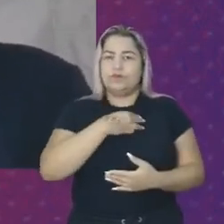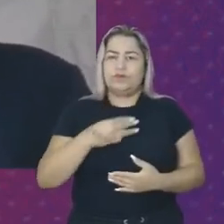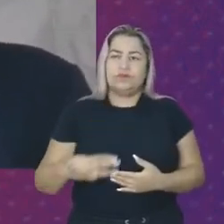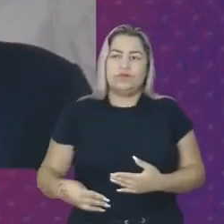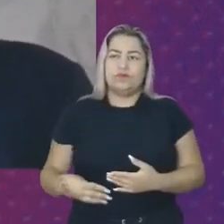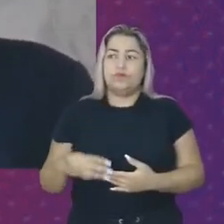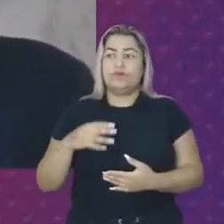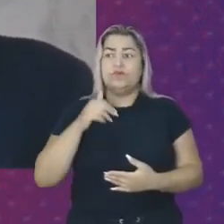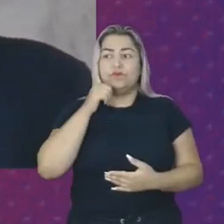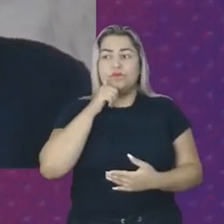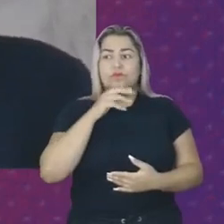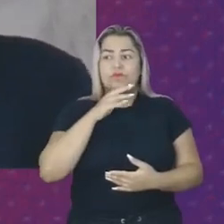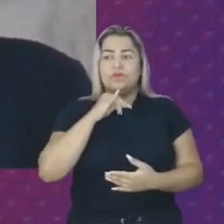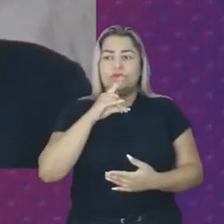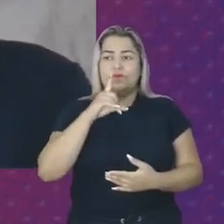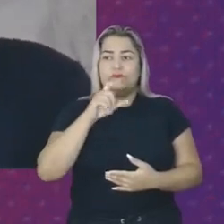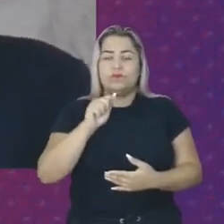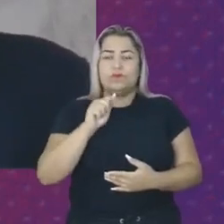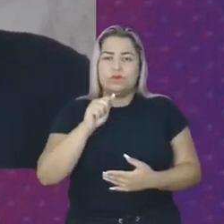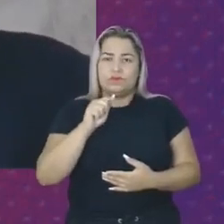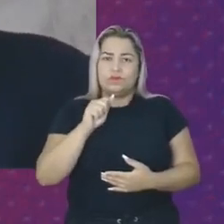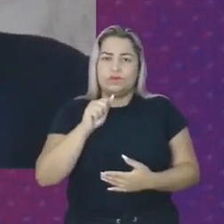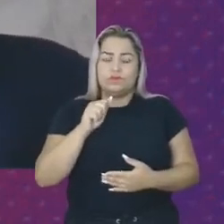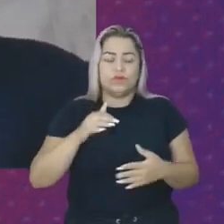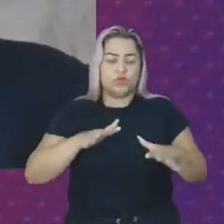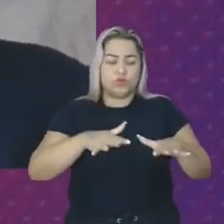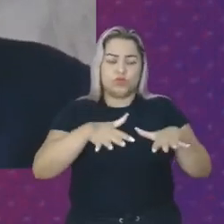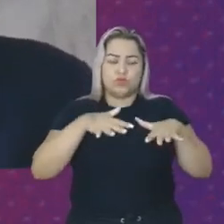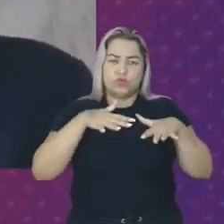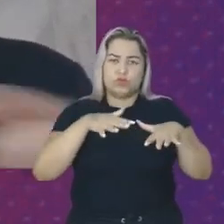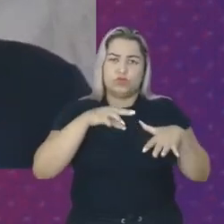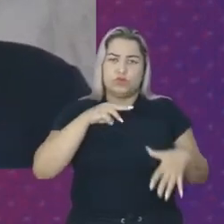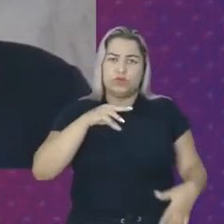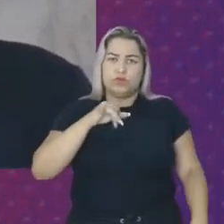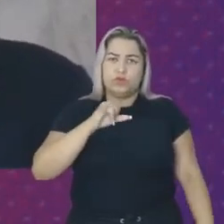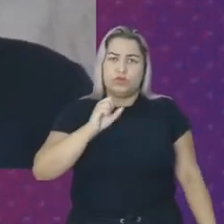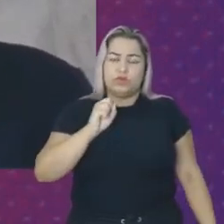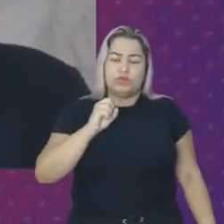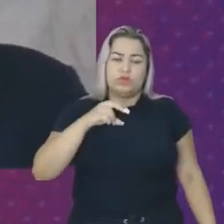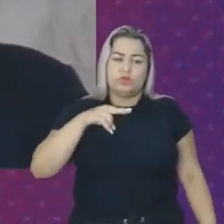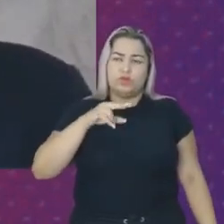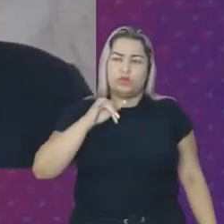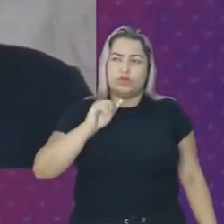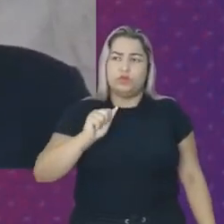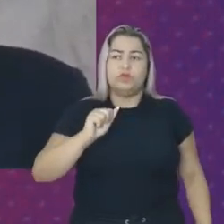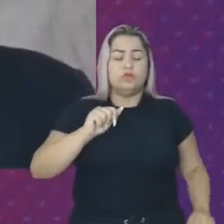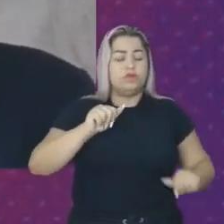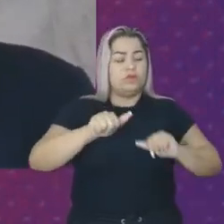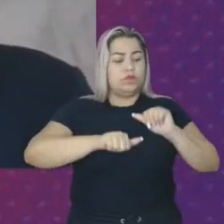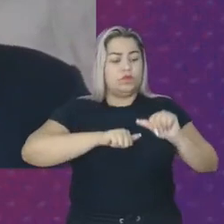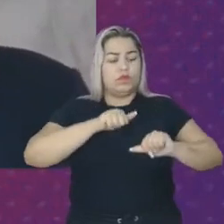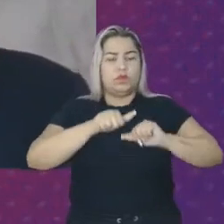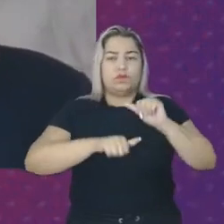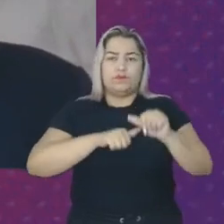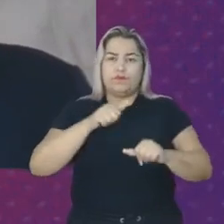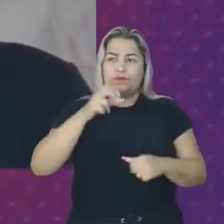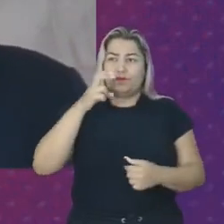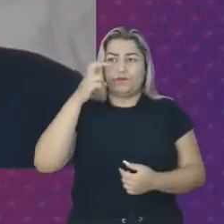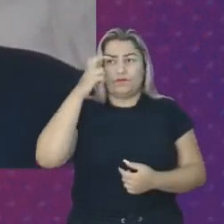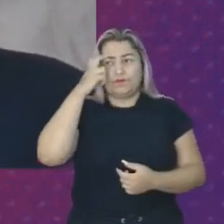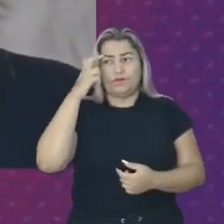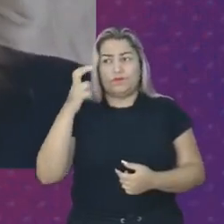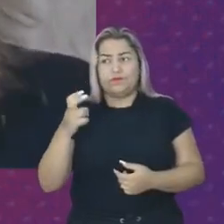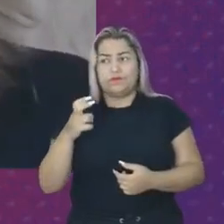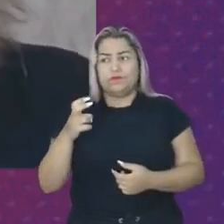tem chamado de marcha, uma marcha contra a misoginia para mudar a cultura machista e patriarcal